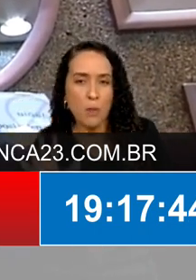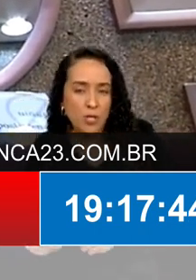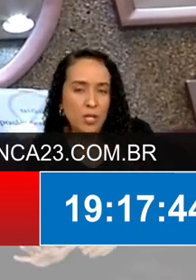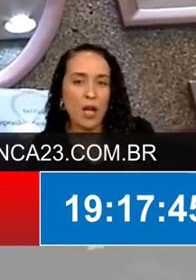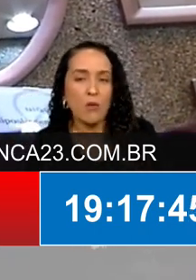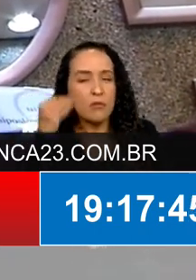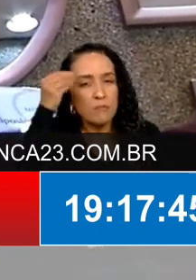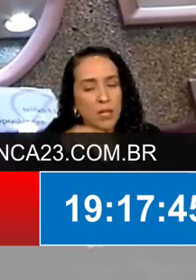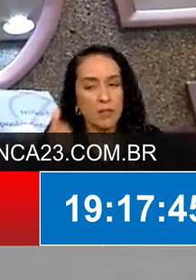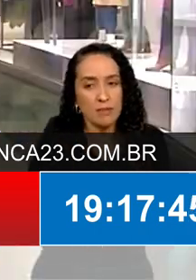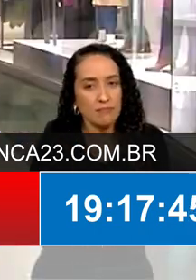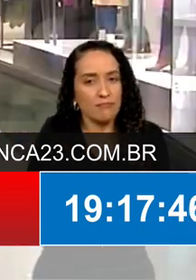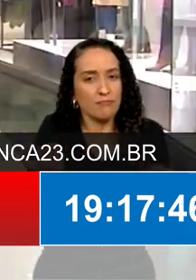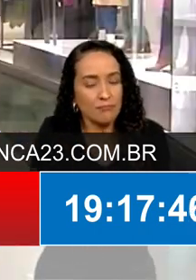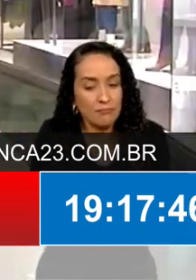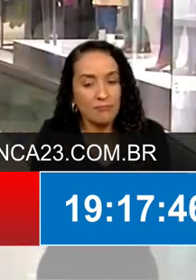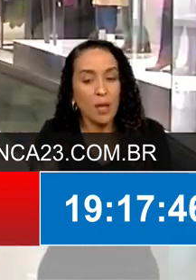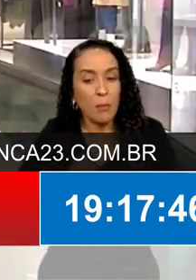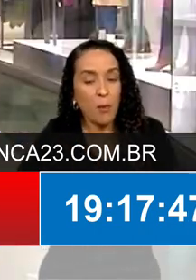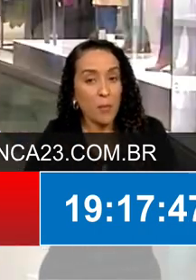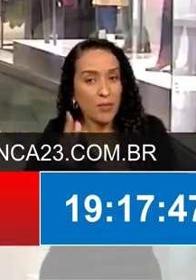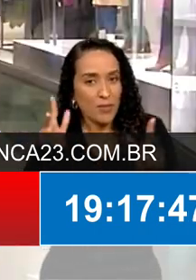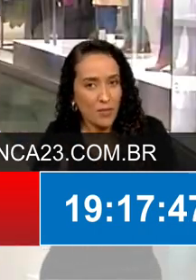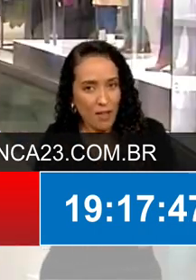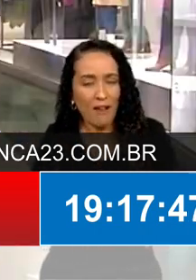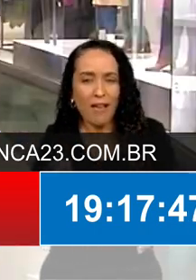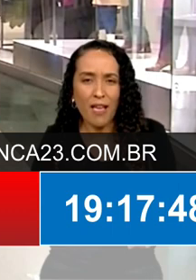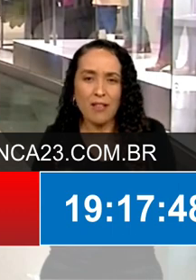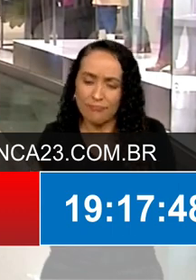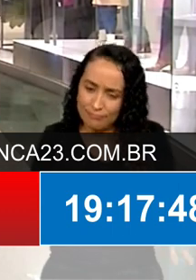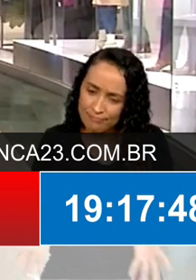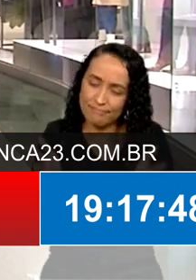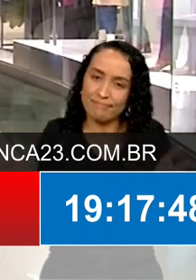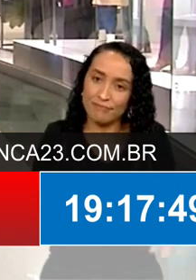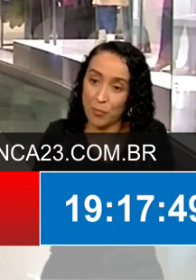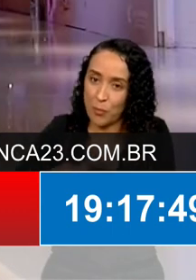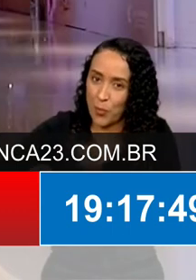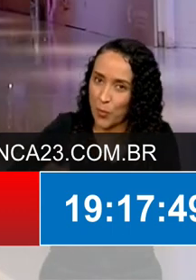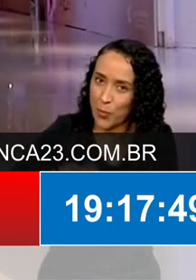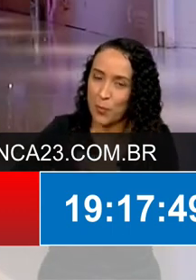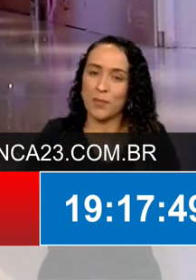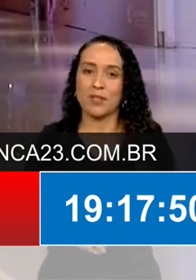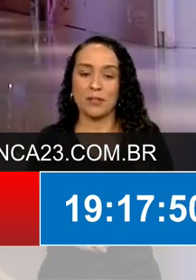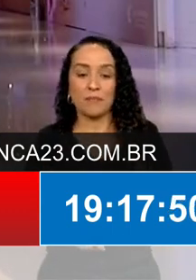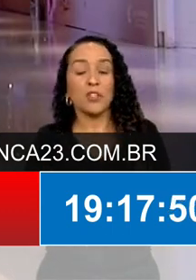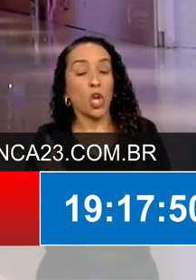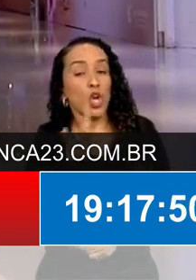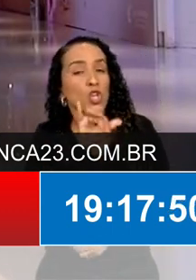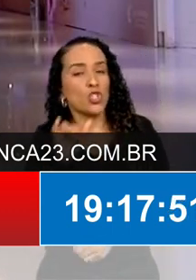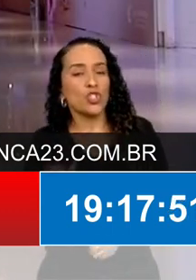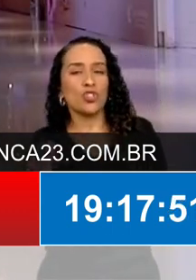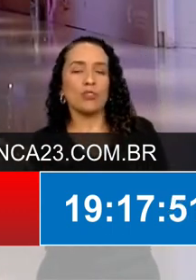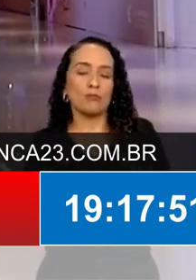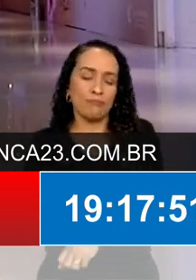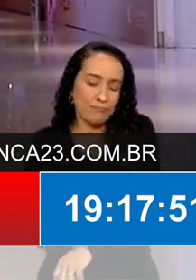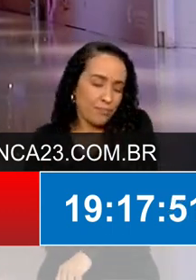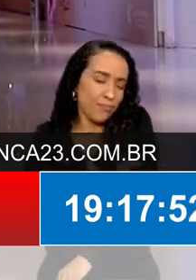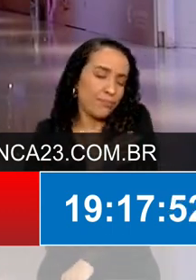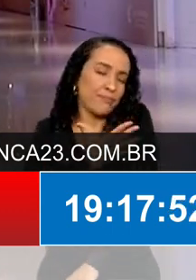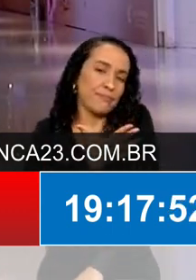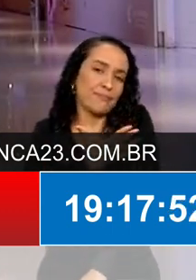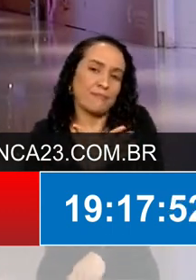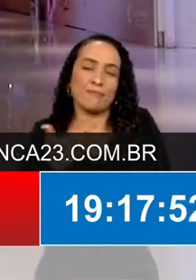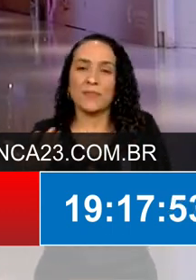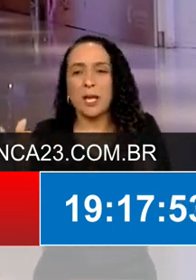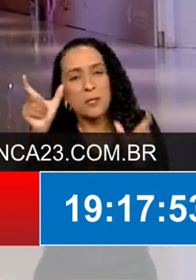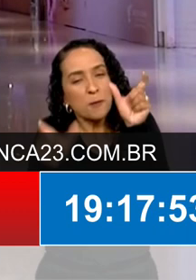as experiências oferecidas, momentos como esse servem de incentivo para a economia. Como é uma data muito emocional, é uma data